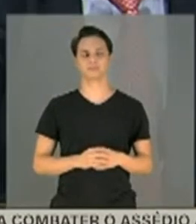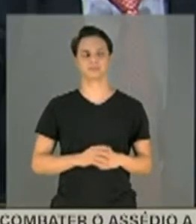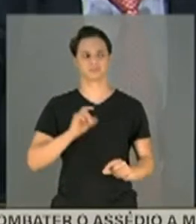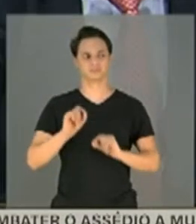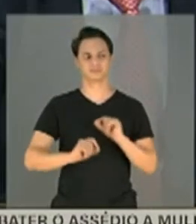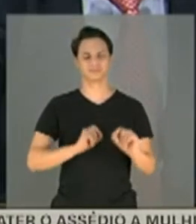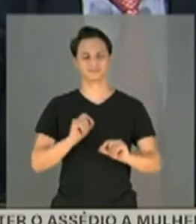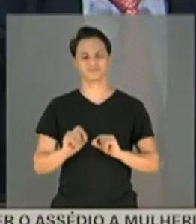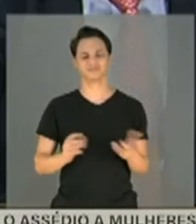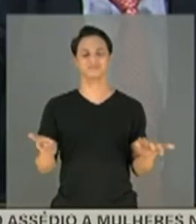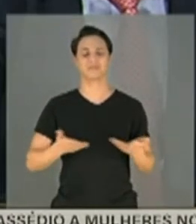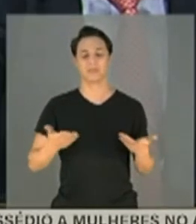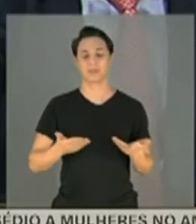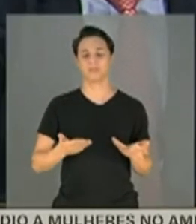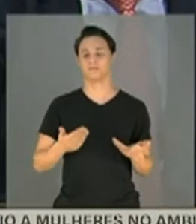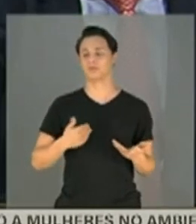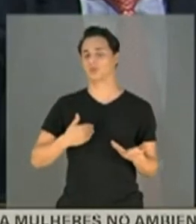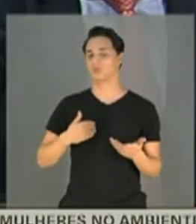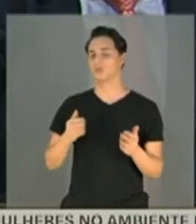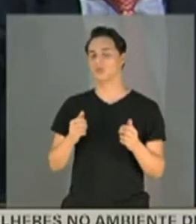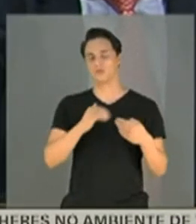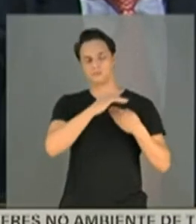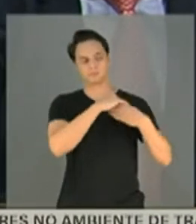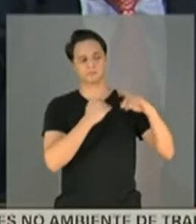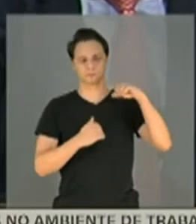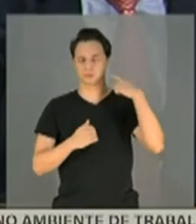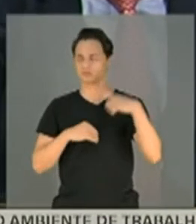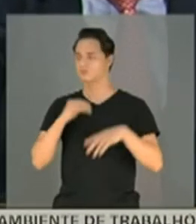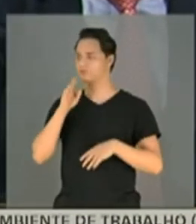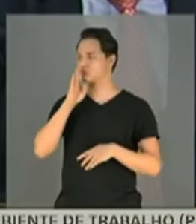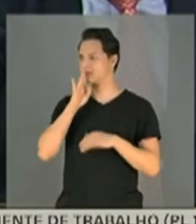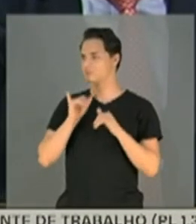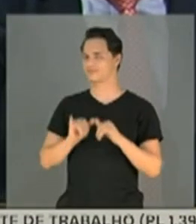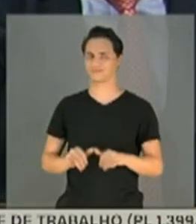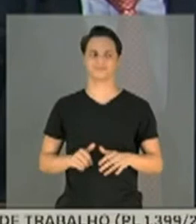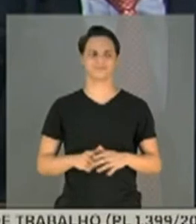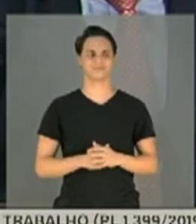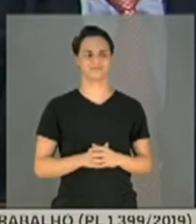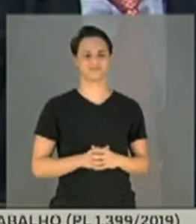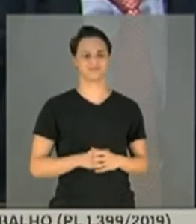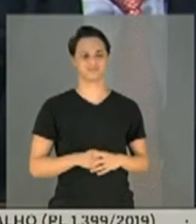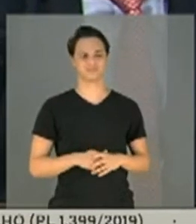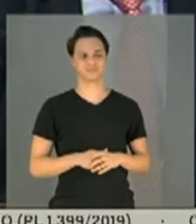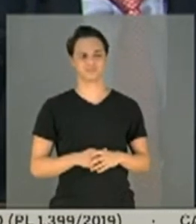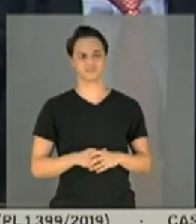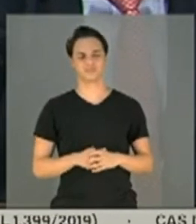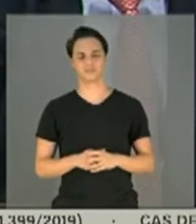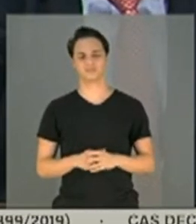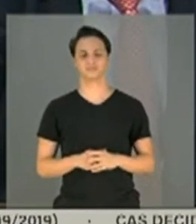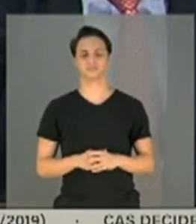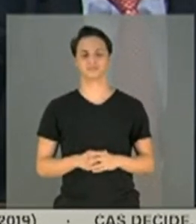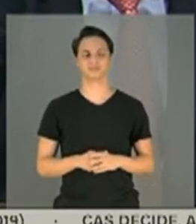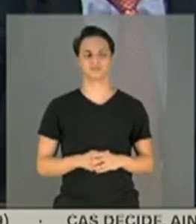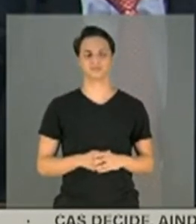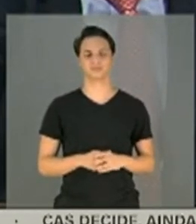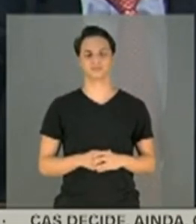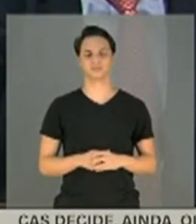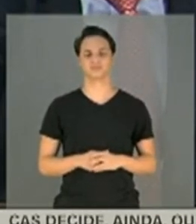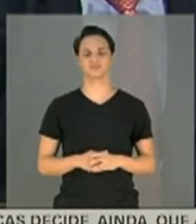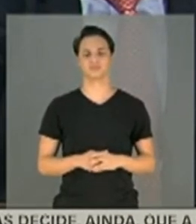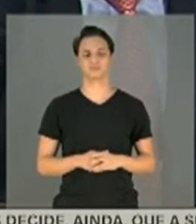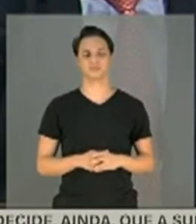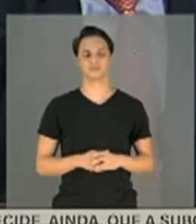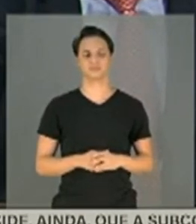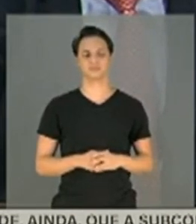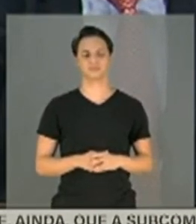Por orientação dos meus advogados, permanecerei em silêncio, senador. Tudo bem, eu já quero me